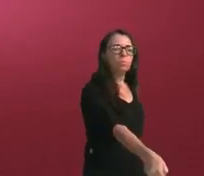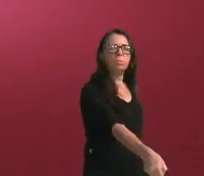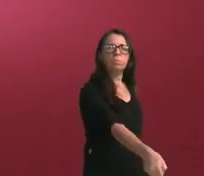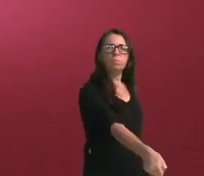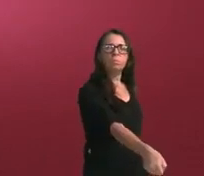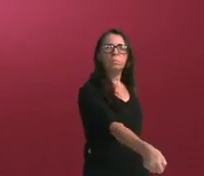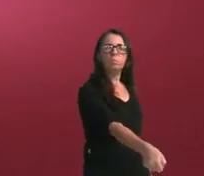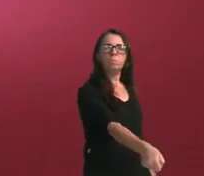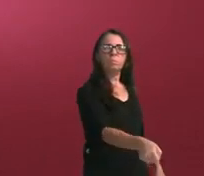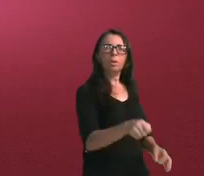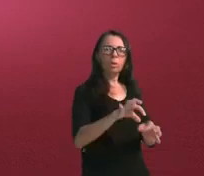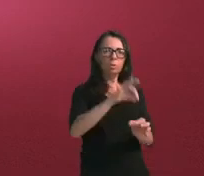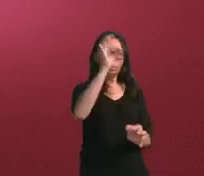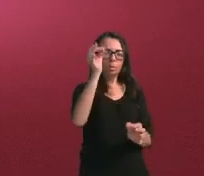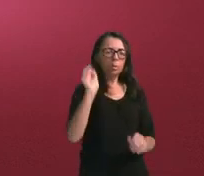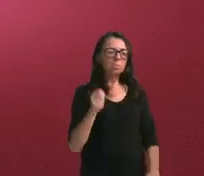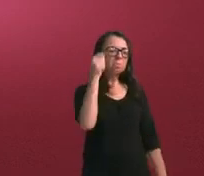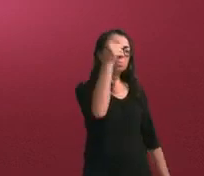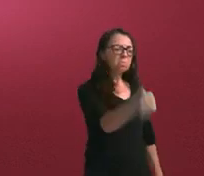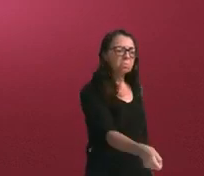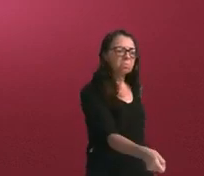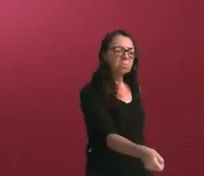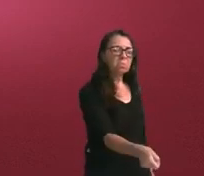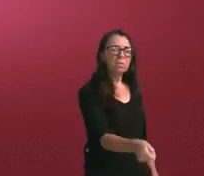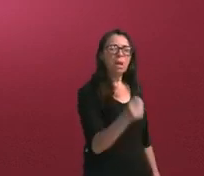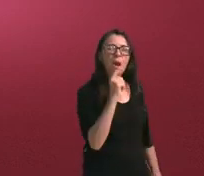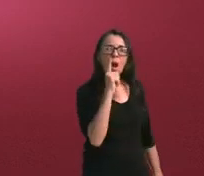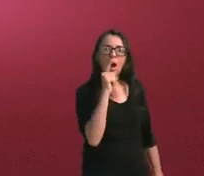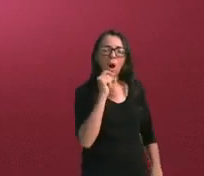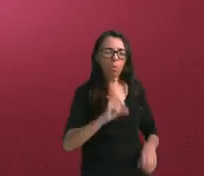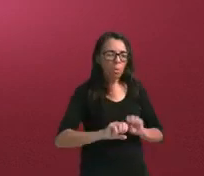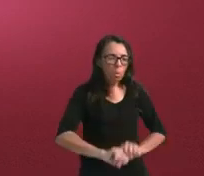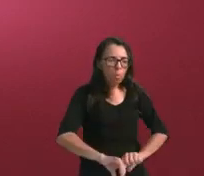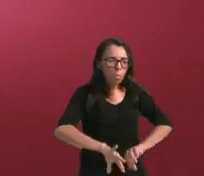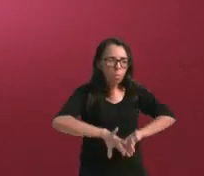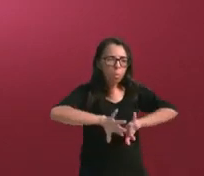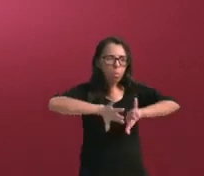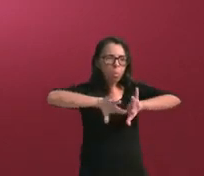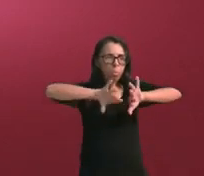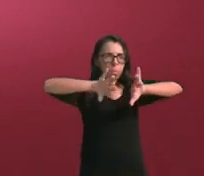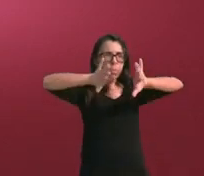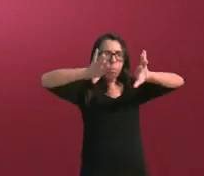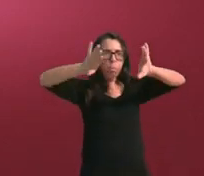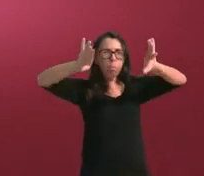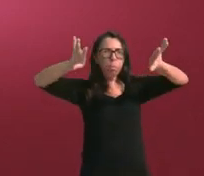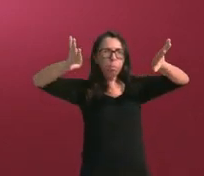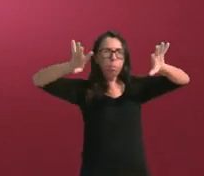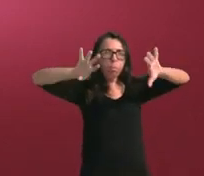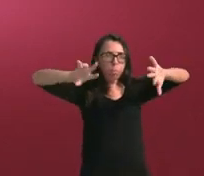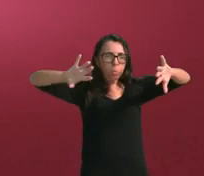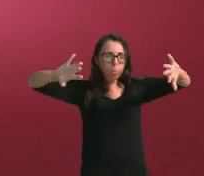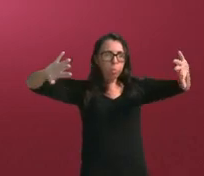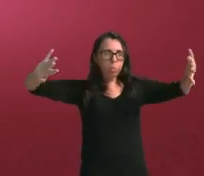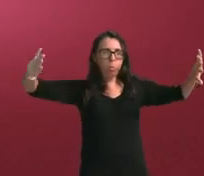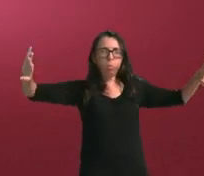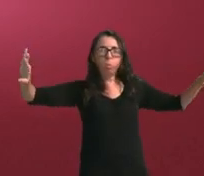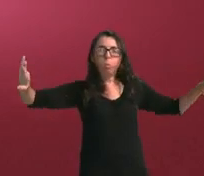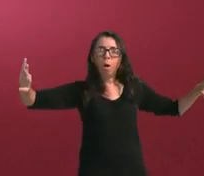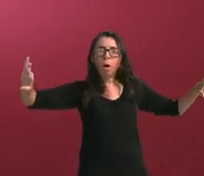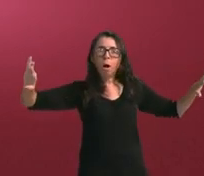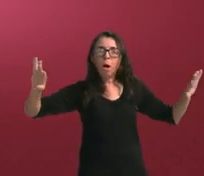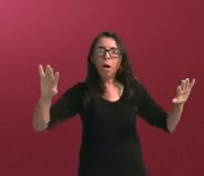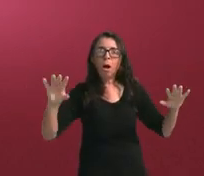Moisés, o que ele fez? Moisés obedeceu, verso 21 do capítulo 14. O que